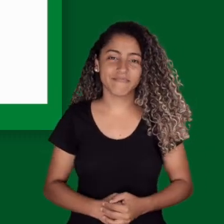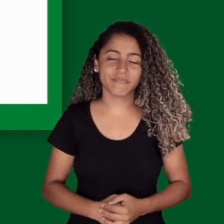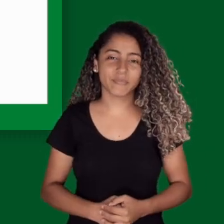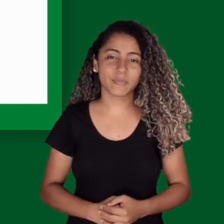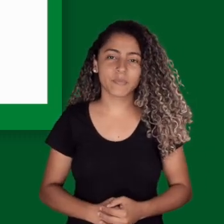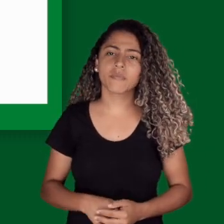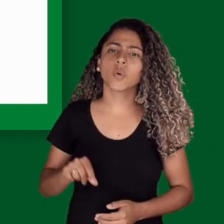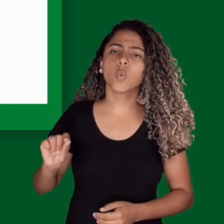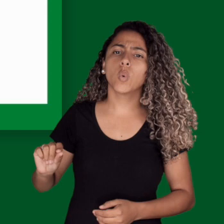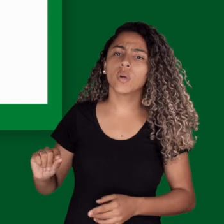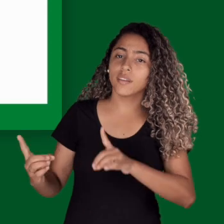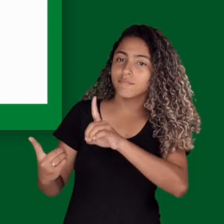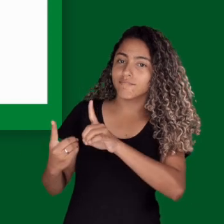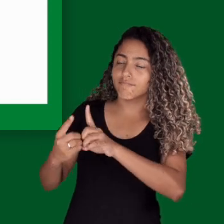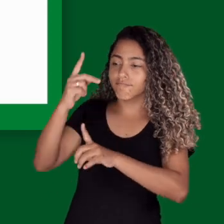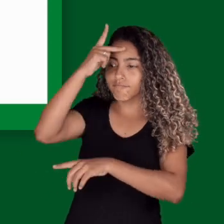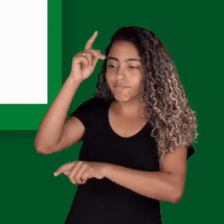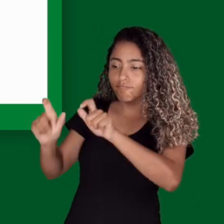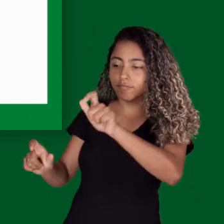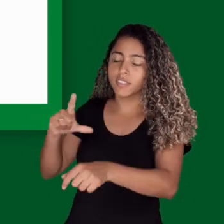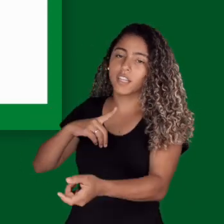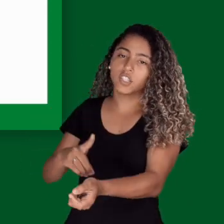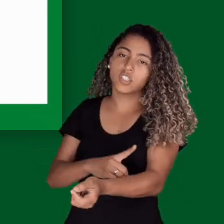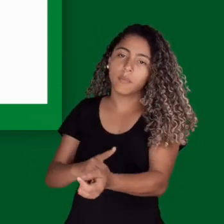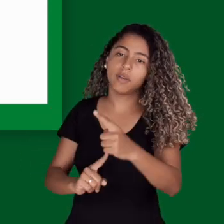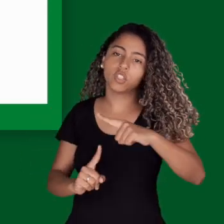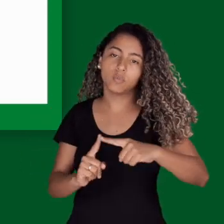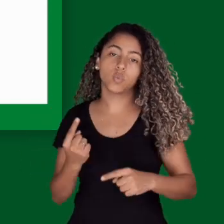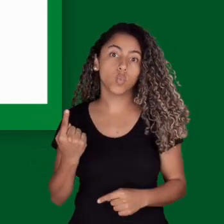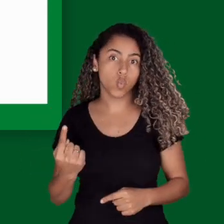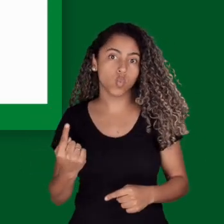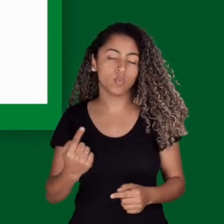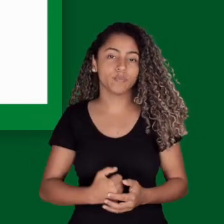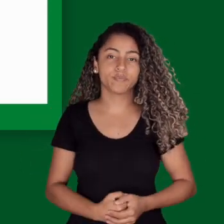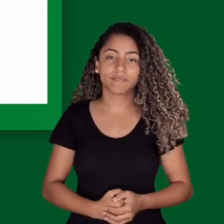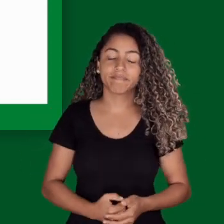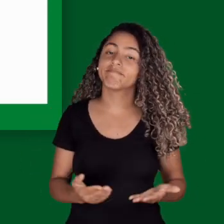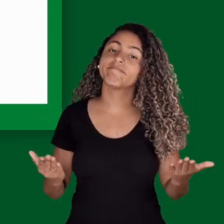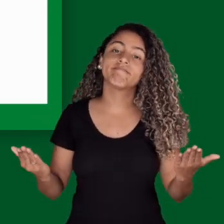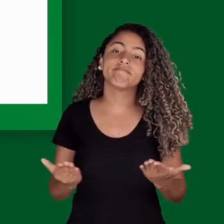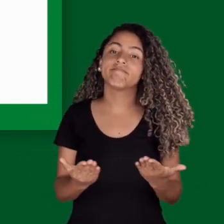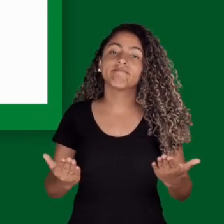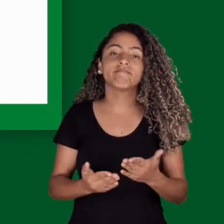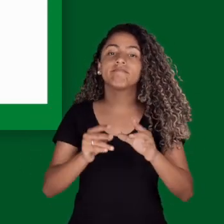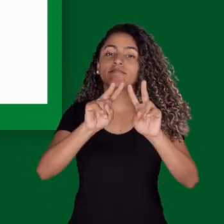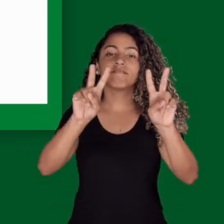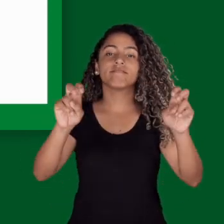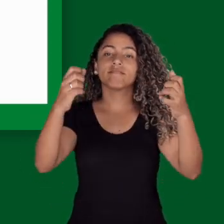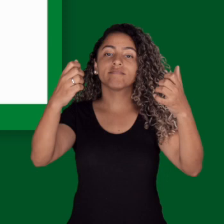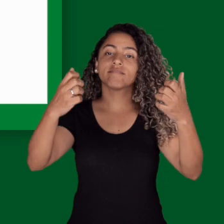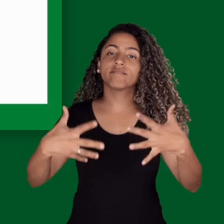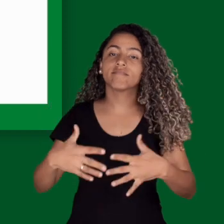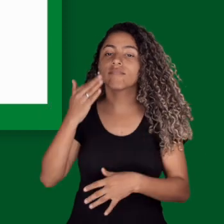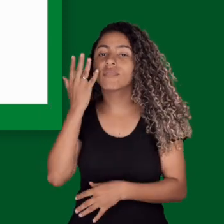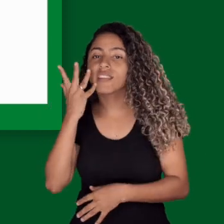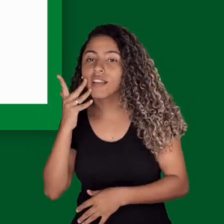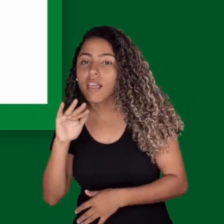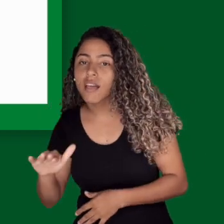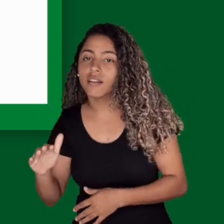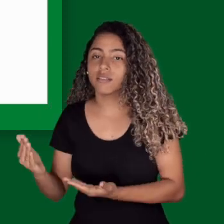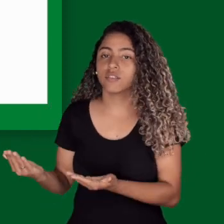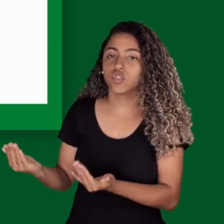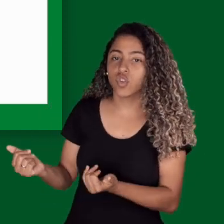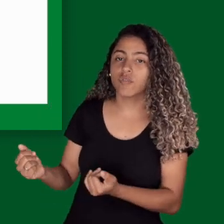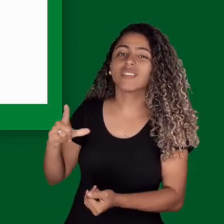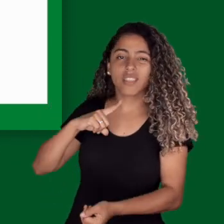Diabetes, Obesidade e Hipertensão, CEDOR, atendendo indivíduos com diabetes tipo 1. E hoje nós vamos falar sobre como deve ser